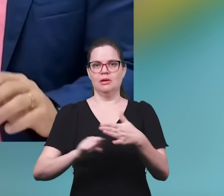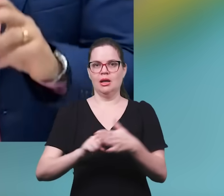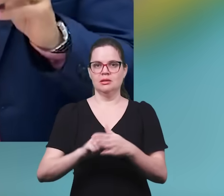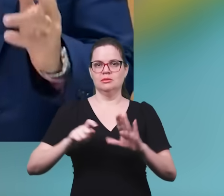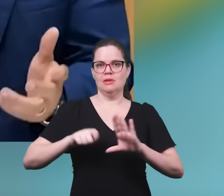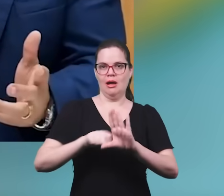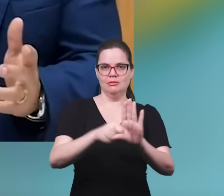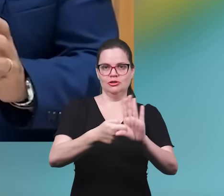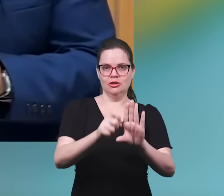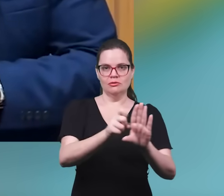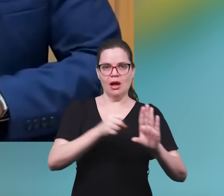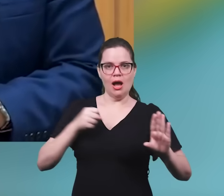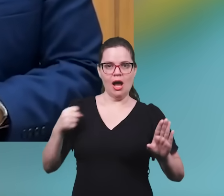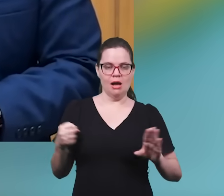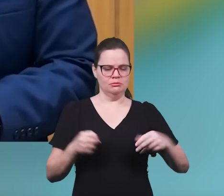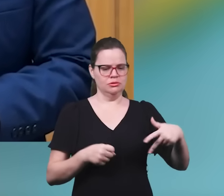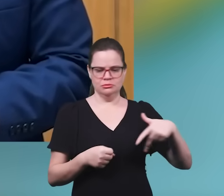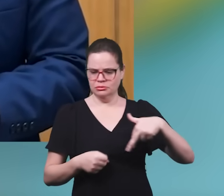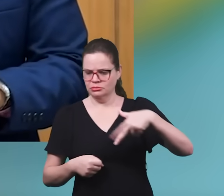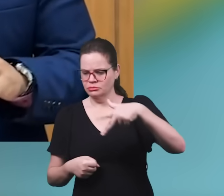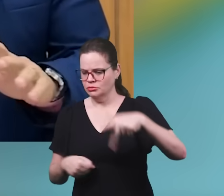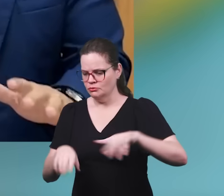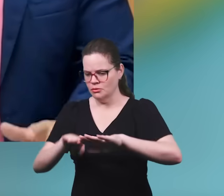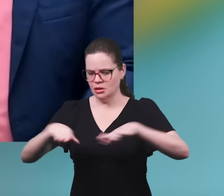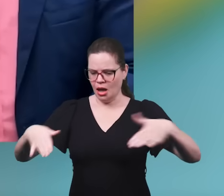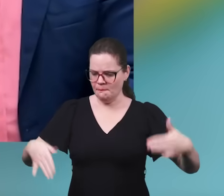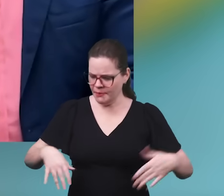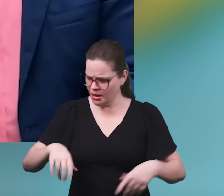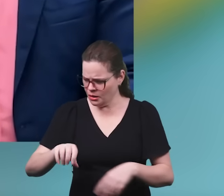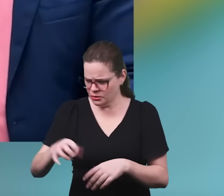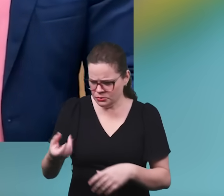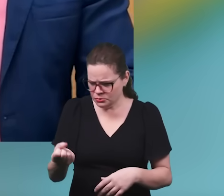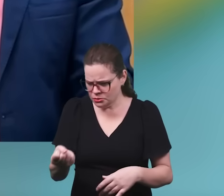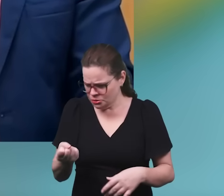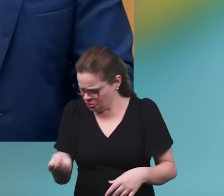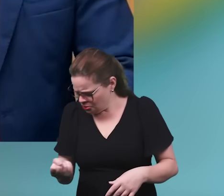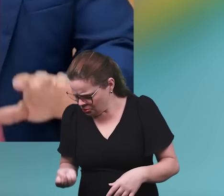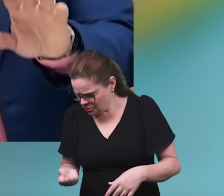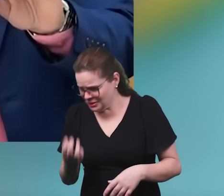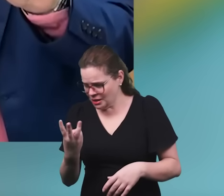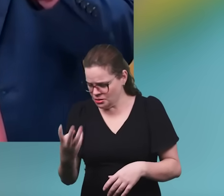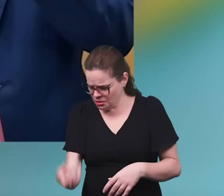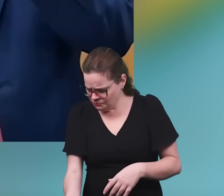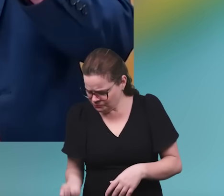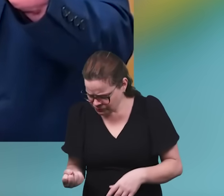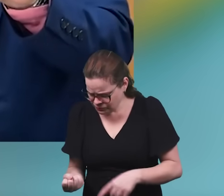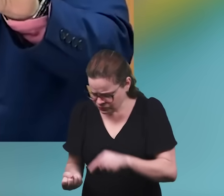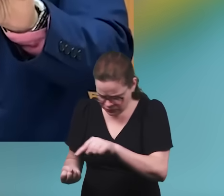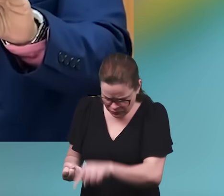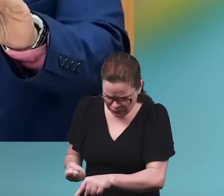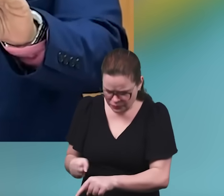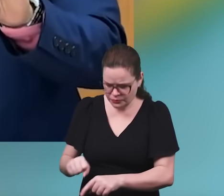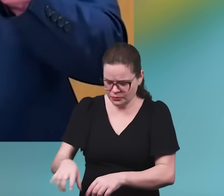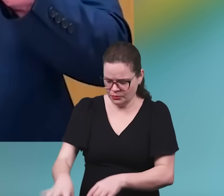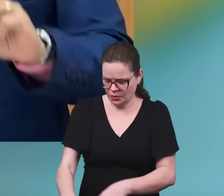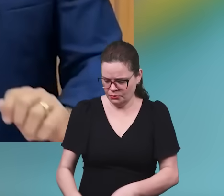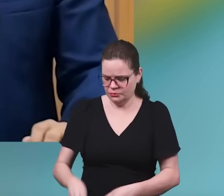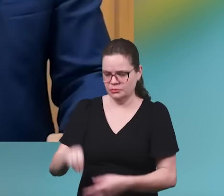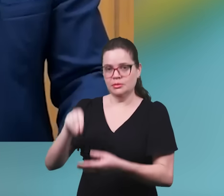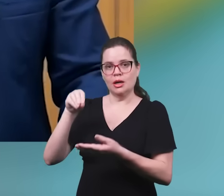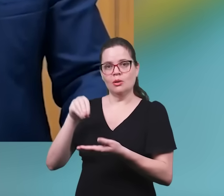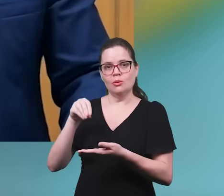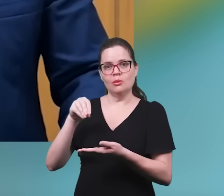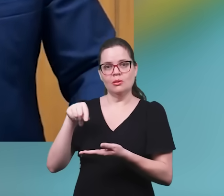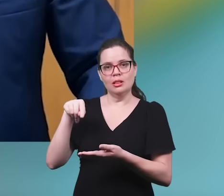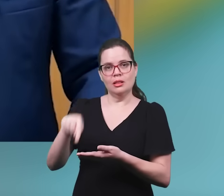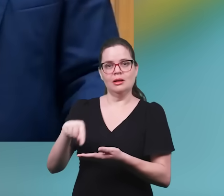empresa, abriu a empresa, foi na mesa dele, foi exatamente na terceira gaveta como o